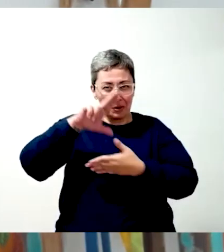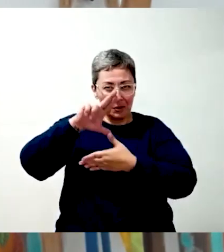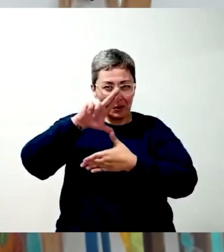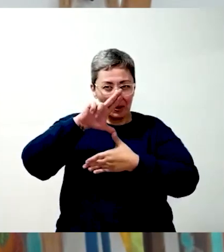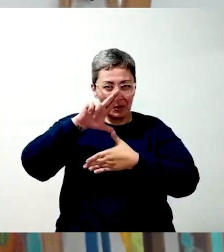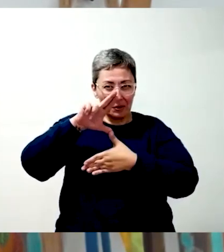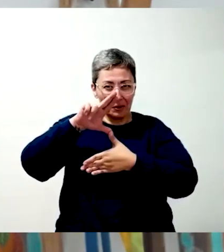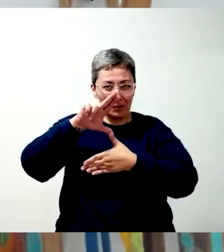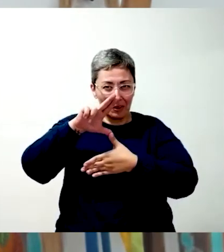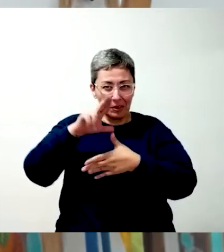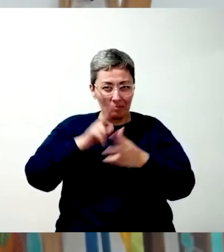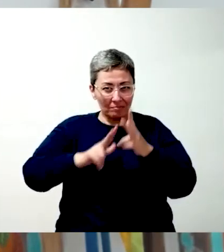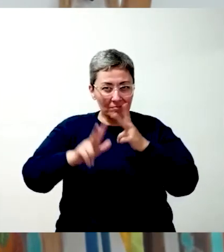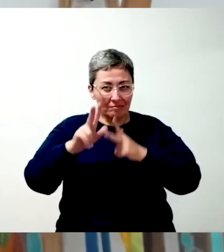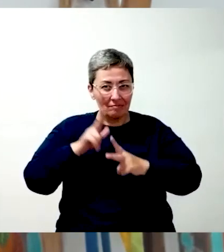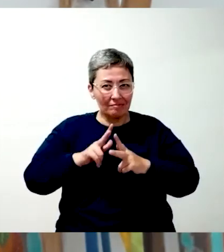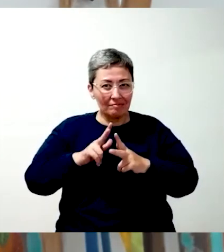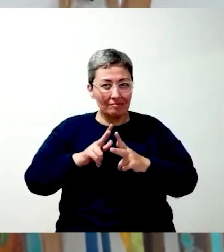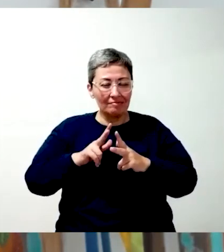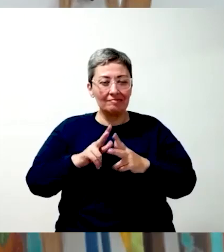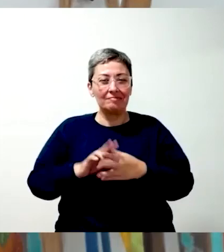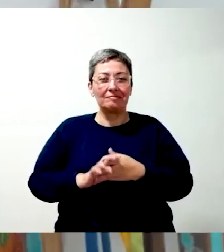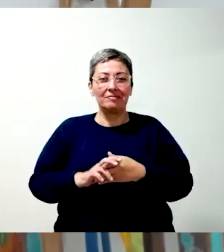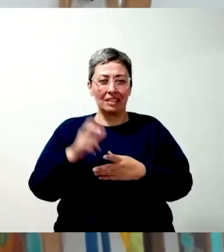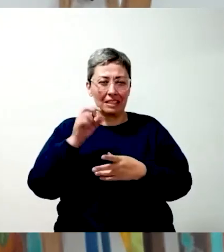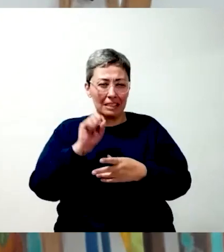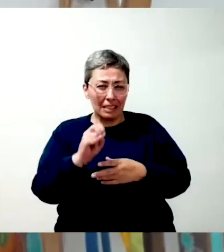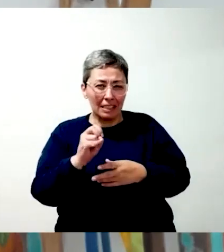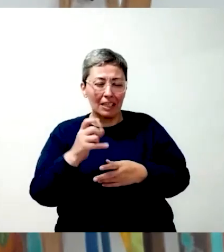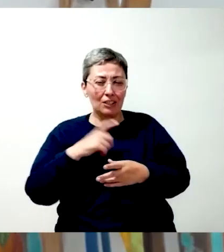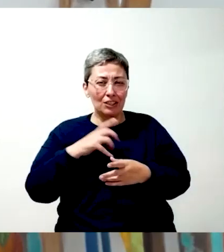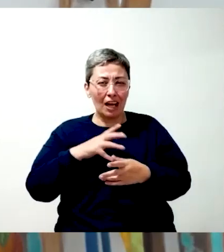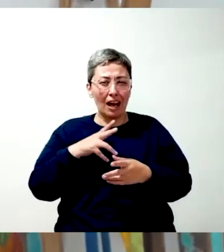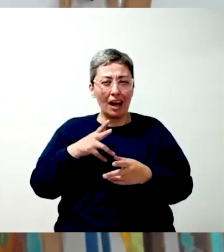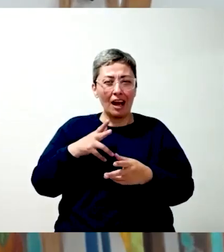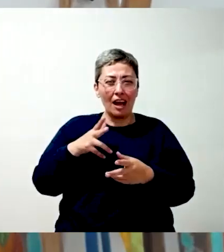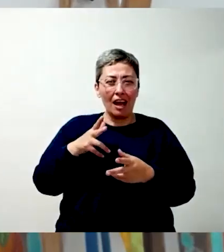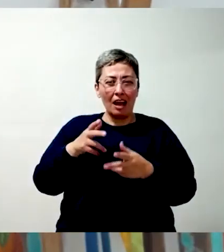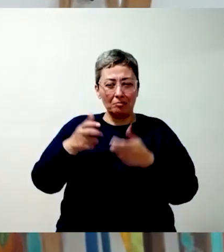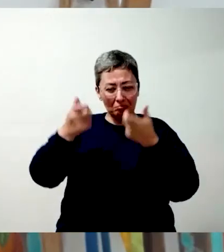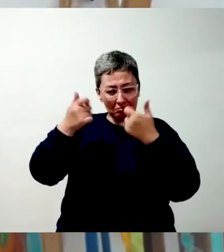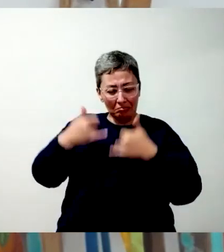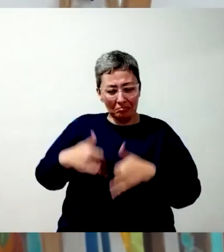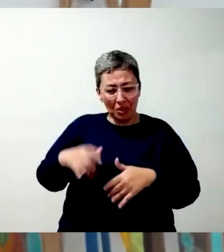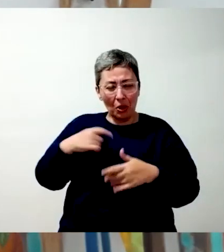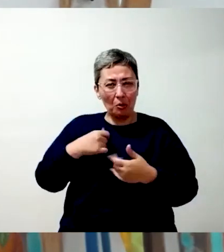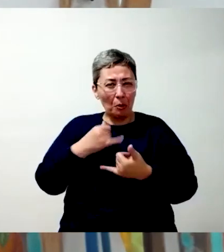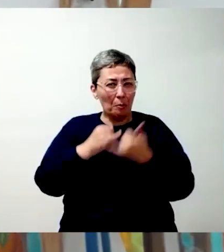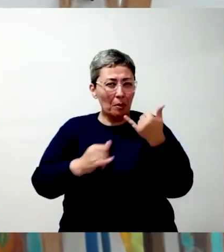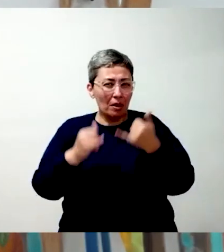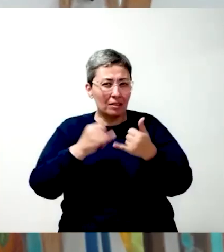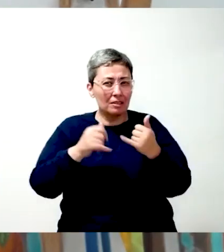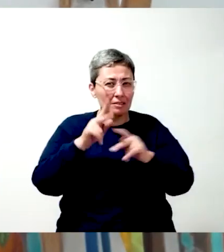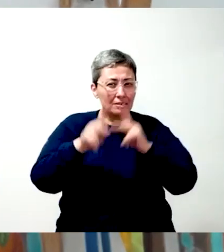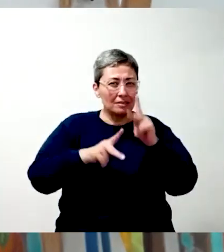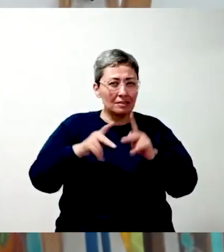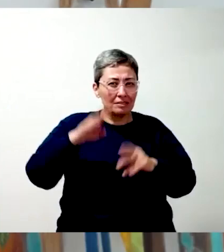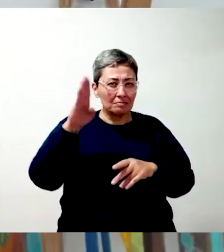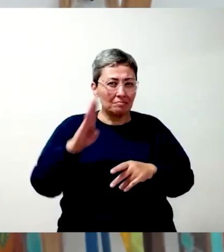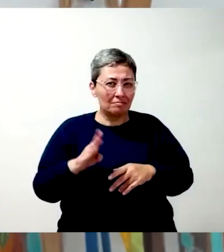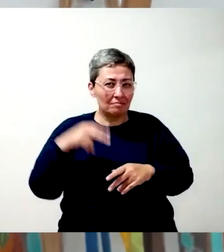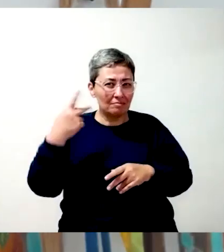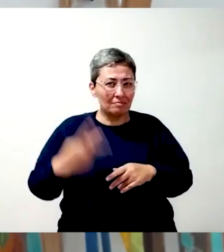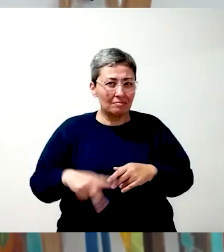conto latino para me contar? Será que você já ouviu algum conto parecido na nossa cultura